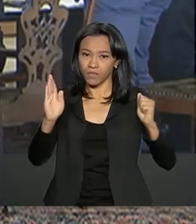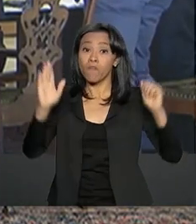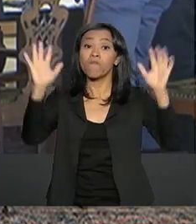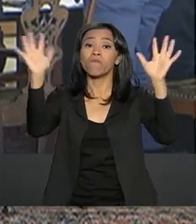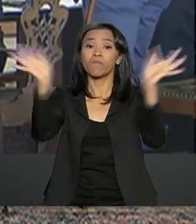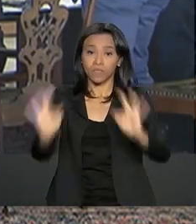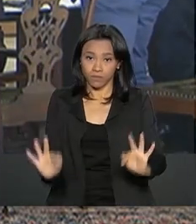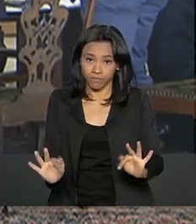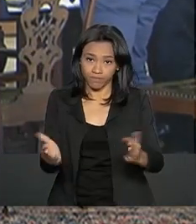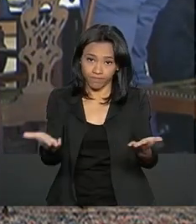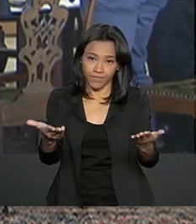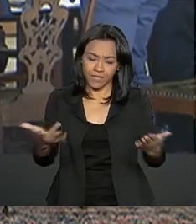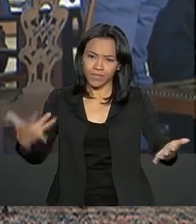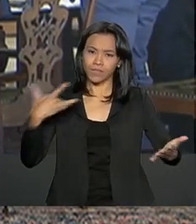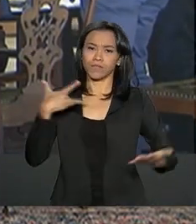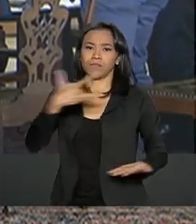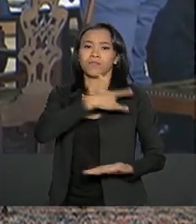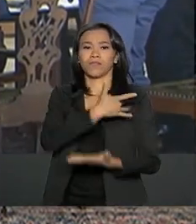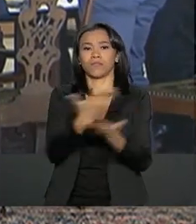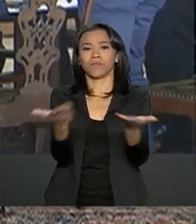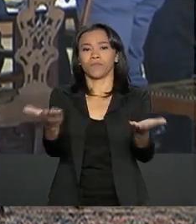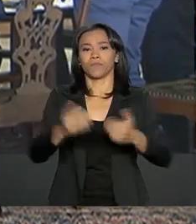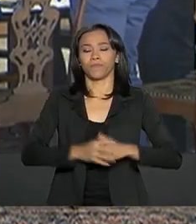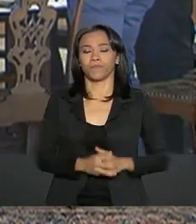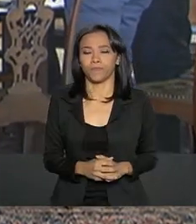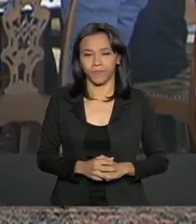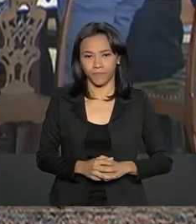Felicidades. Saúde.